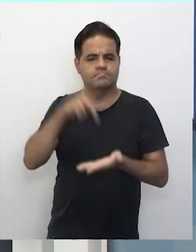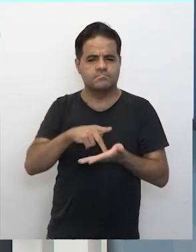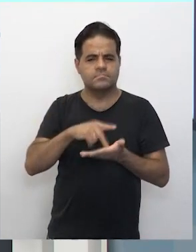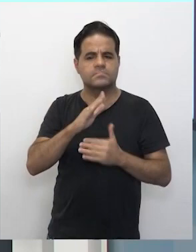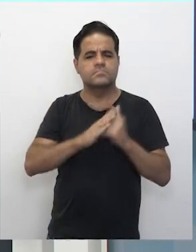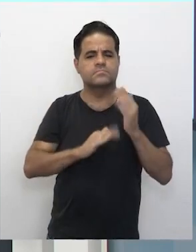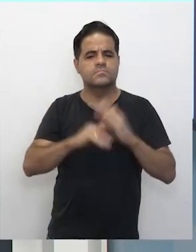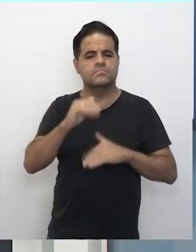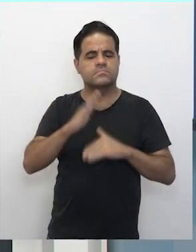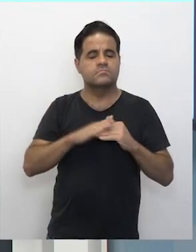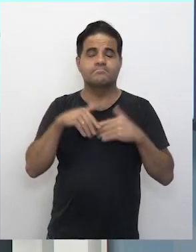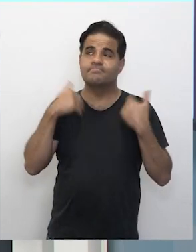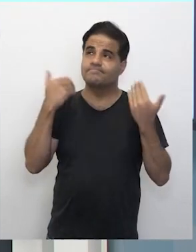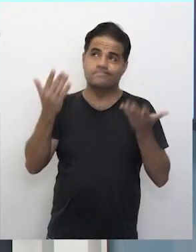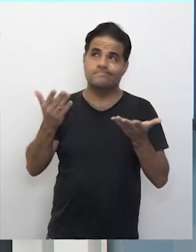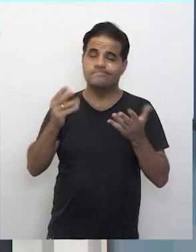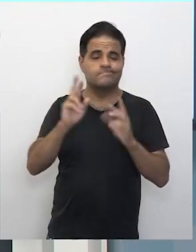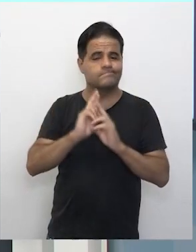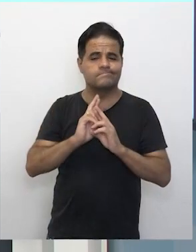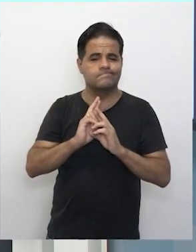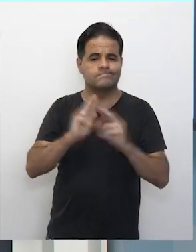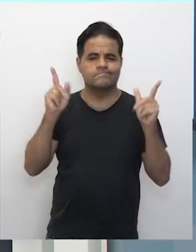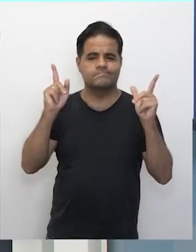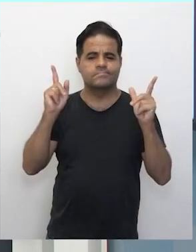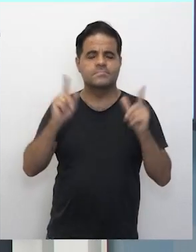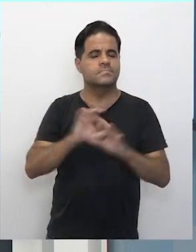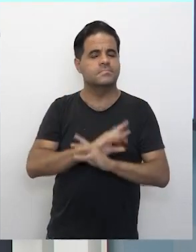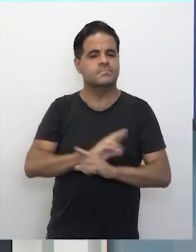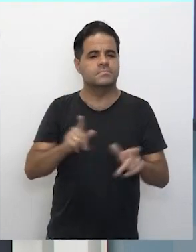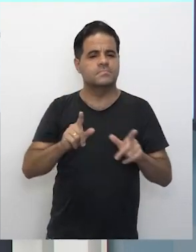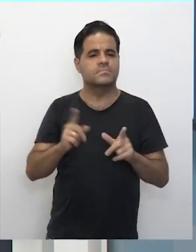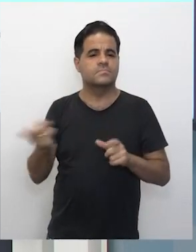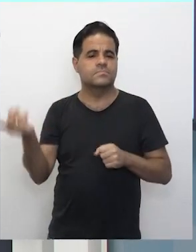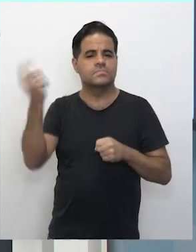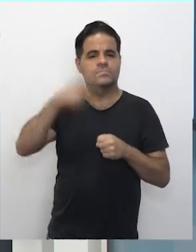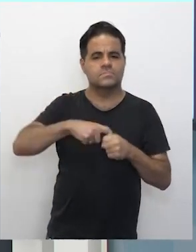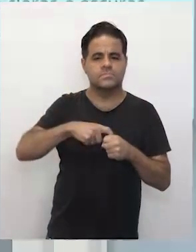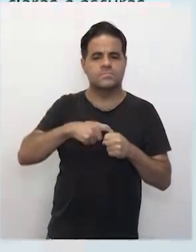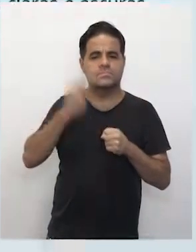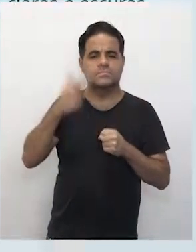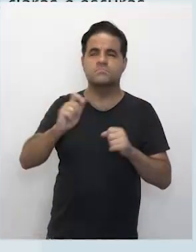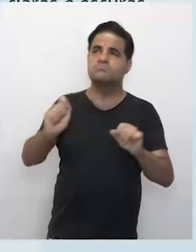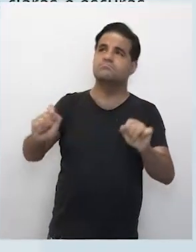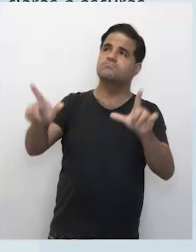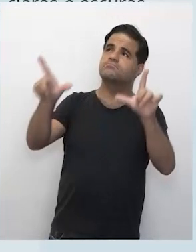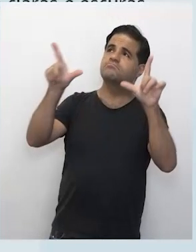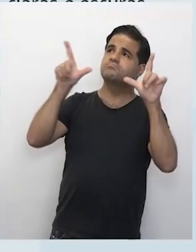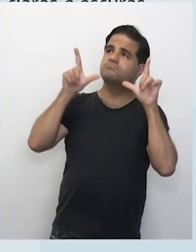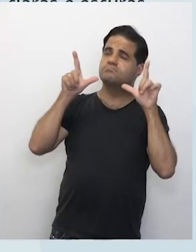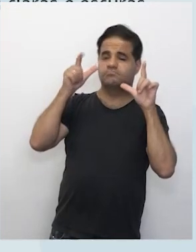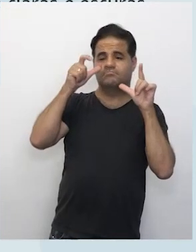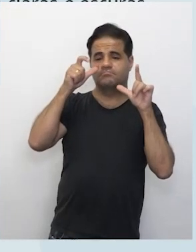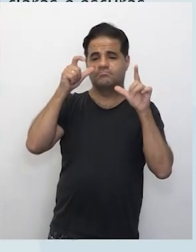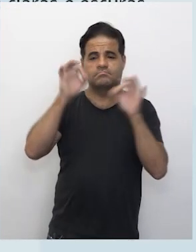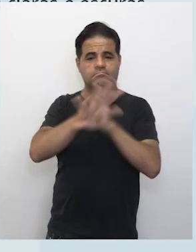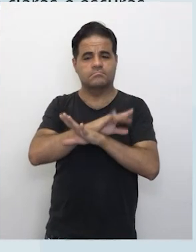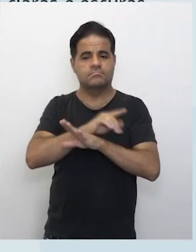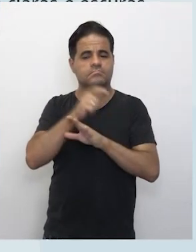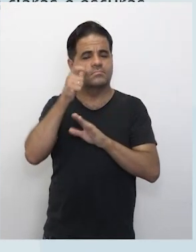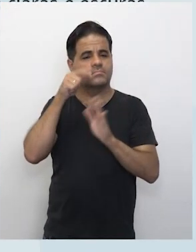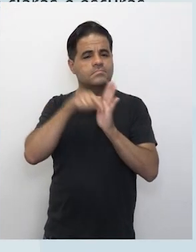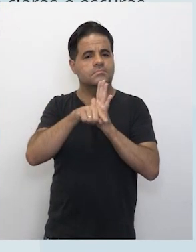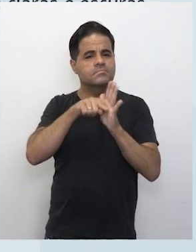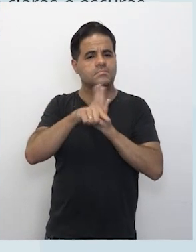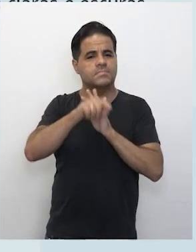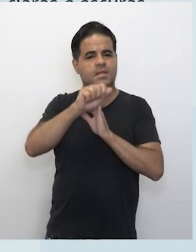obras, e com a obra dela não foi diferente. Inclusive, só voltando mais uma vez nessa tela para a gente terminar a análise aí, a